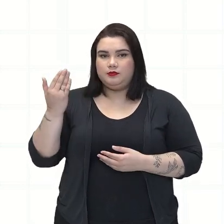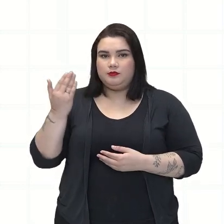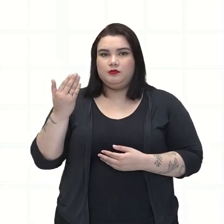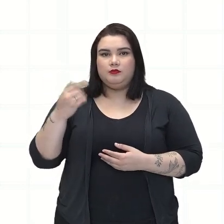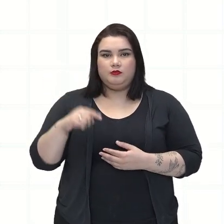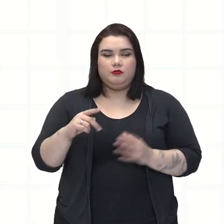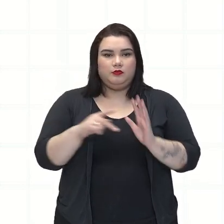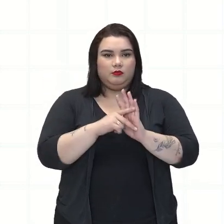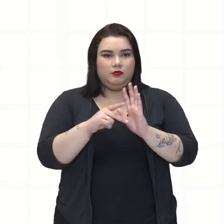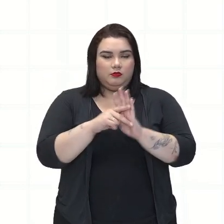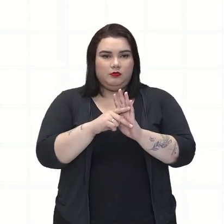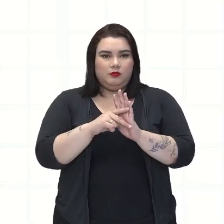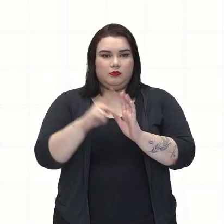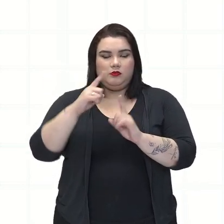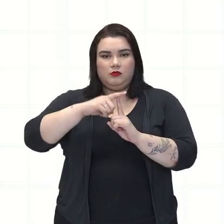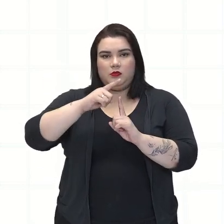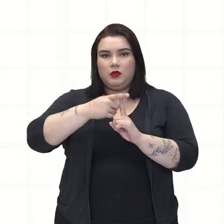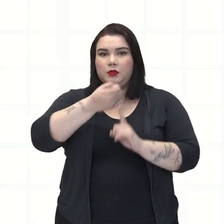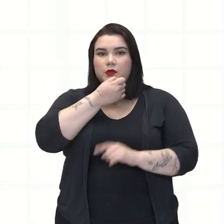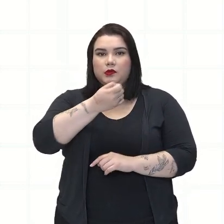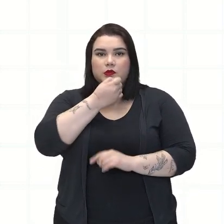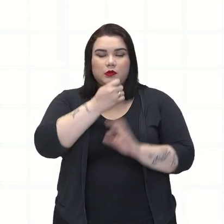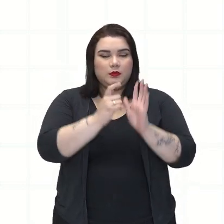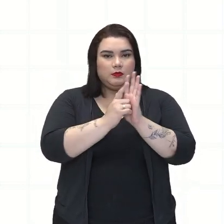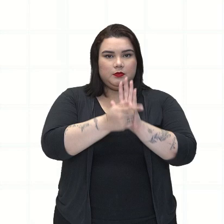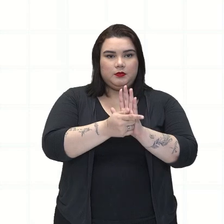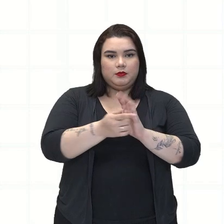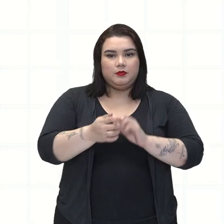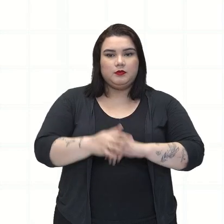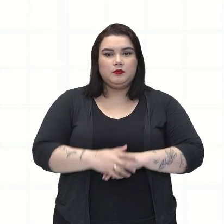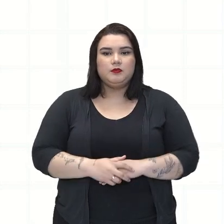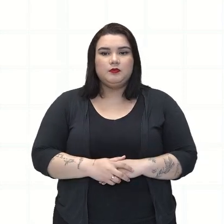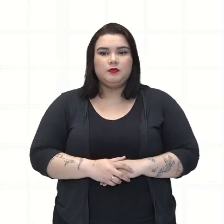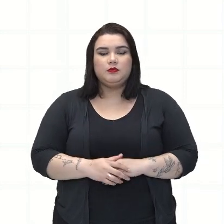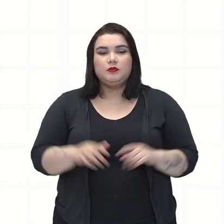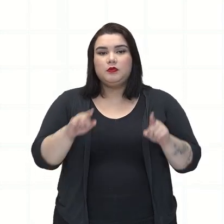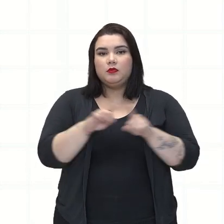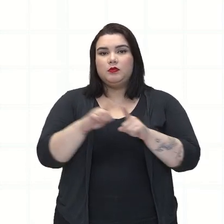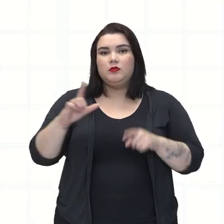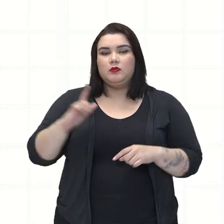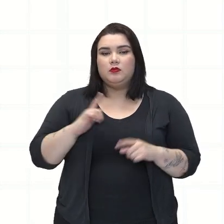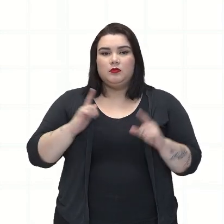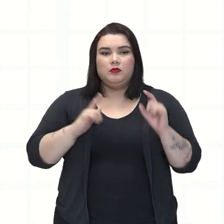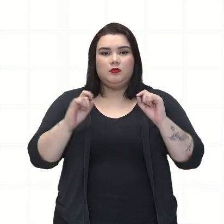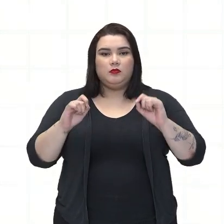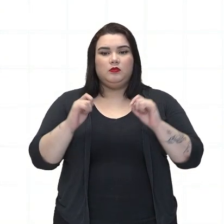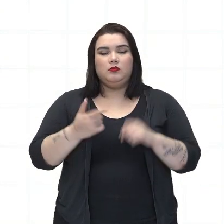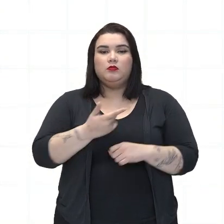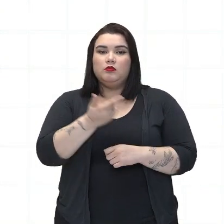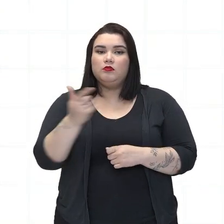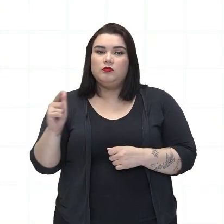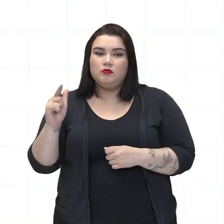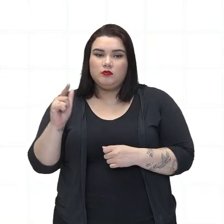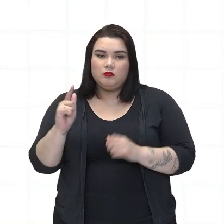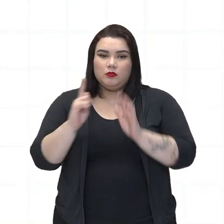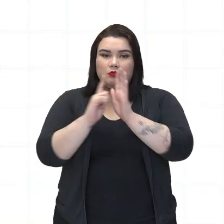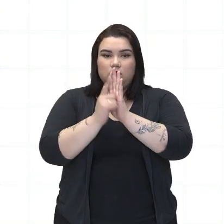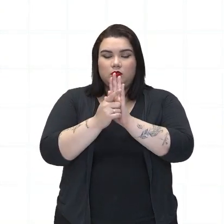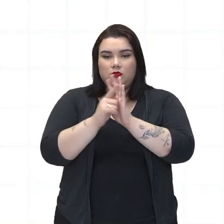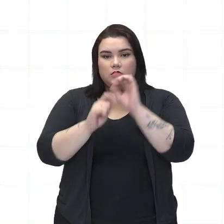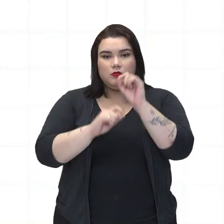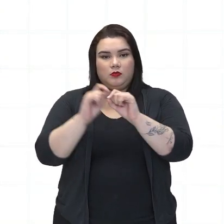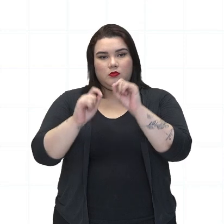parte dos gêneros jornalísticos. Temos ainda um outro gênero